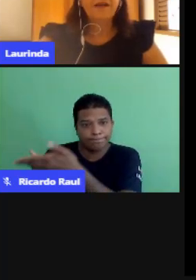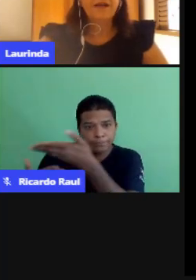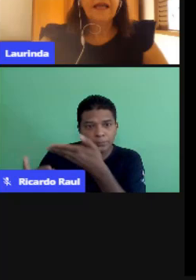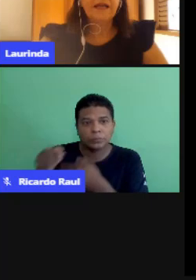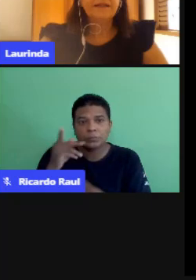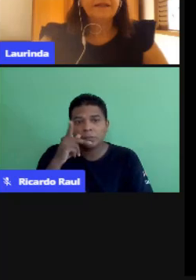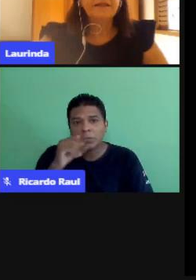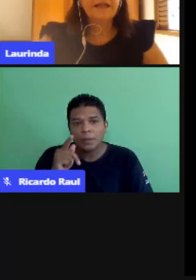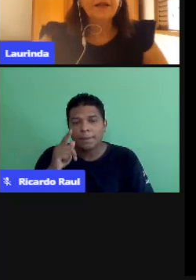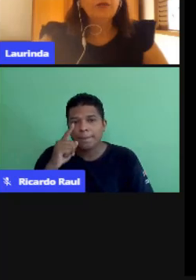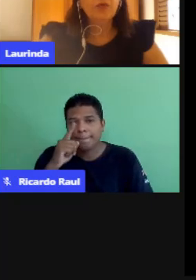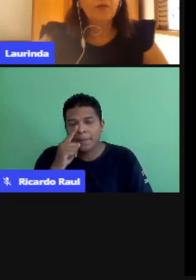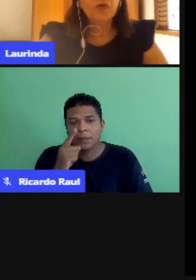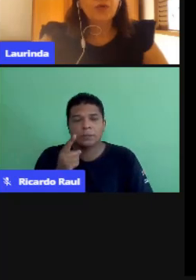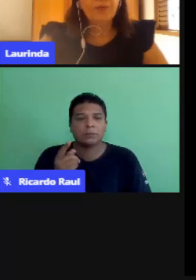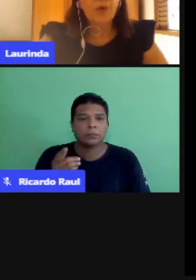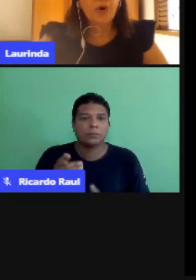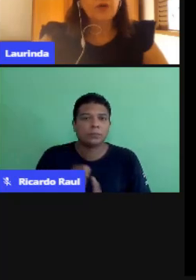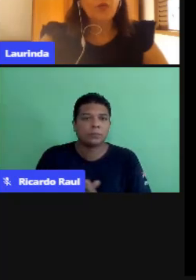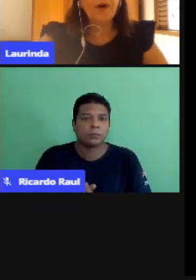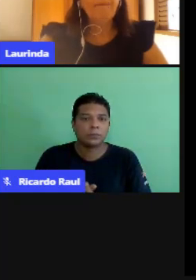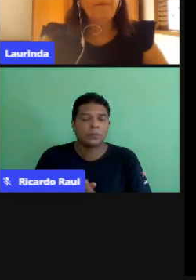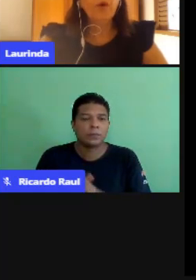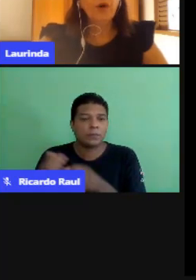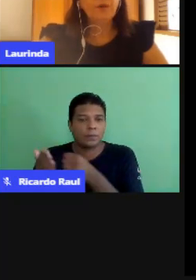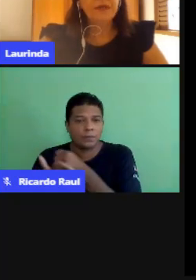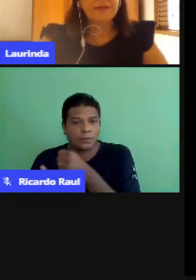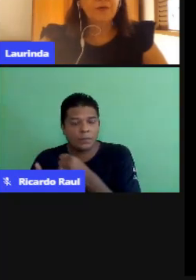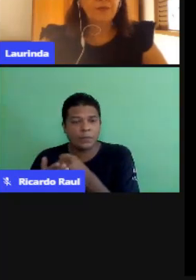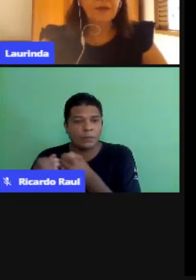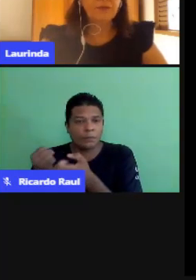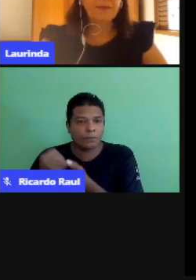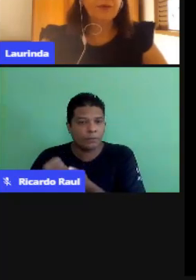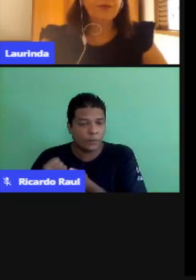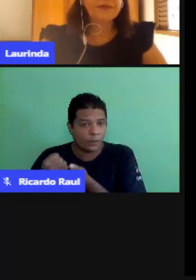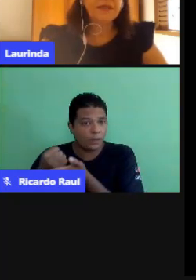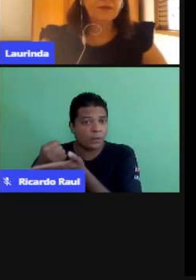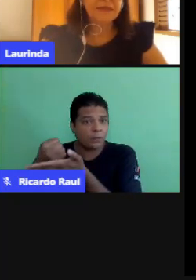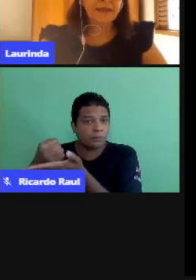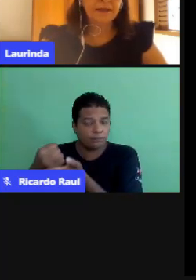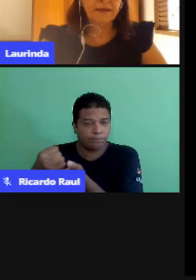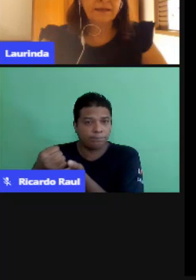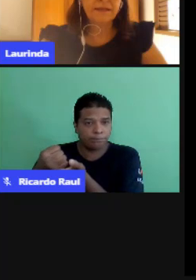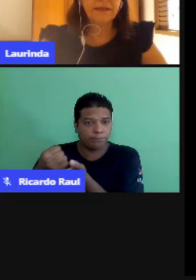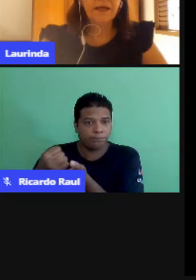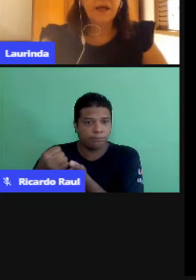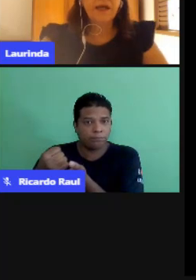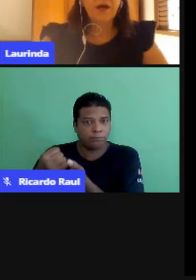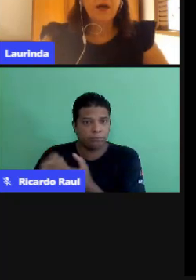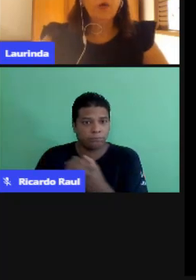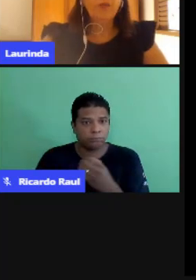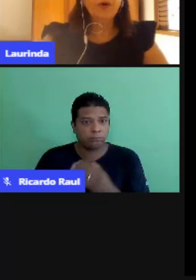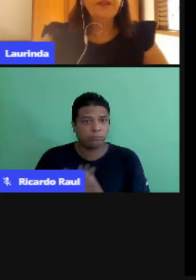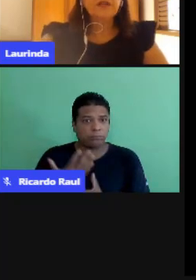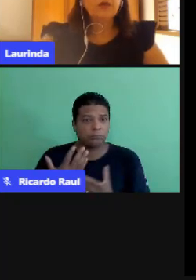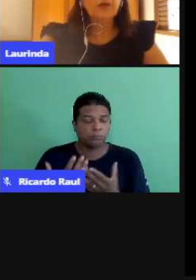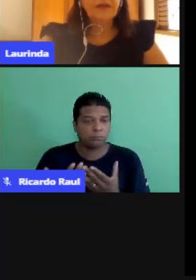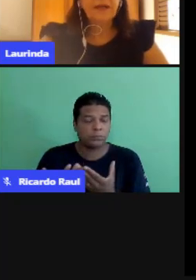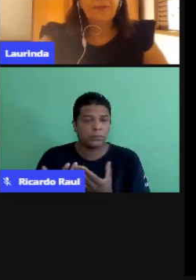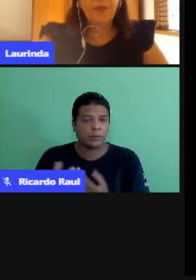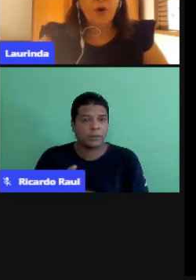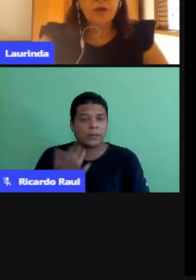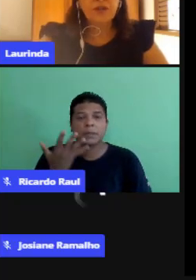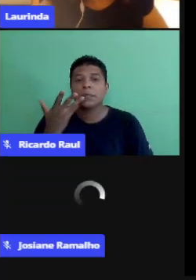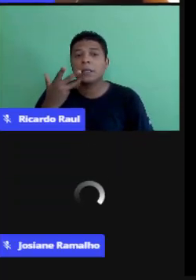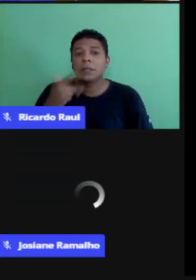pai, tendo como suporte o apoio nesse momento da produção da criança. O